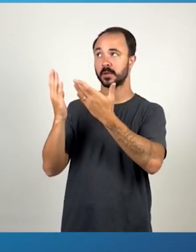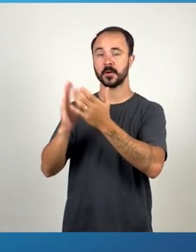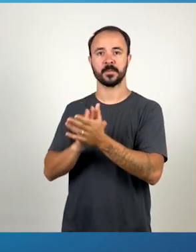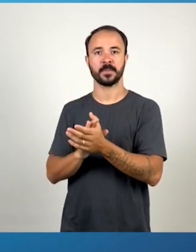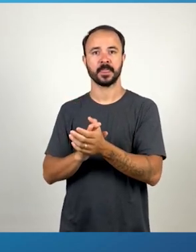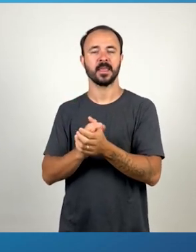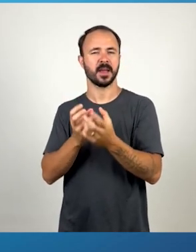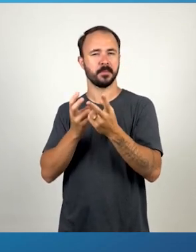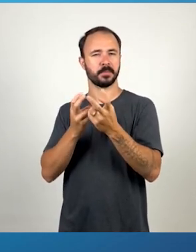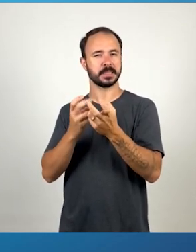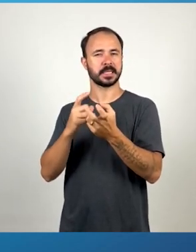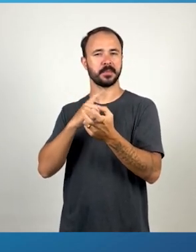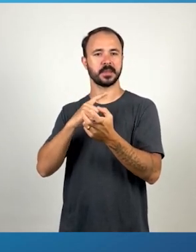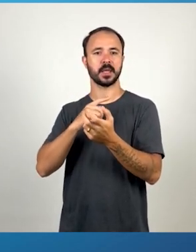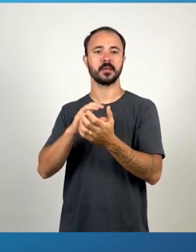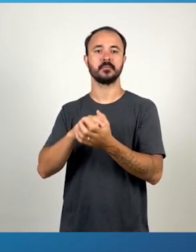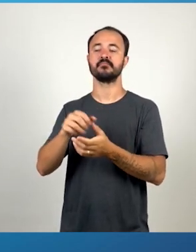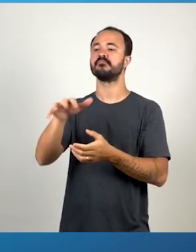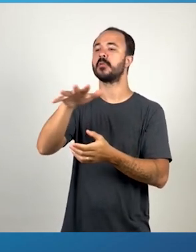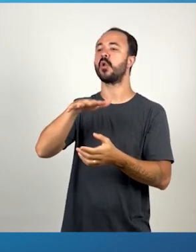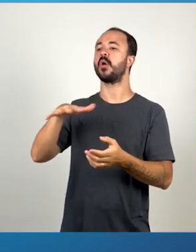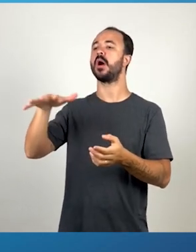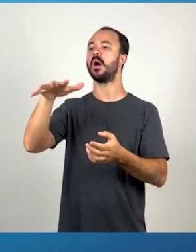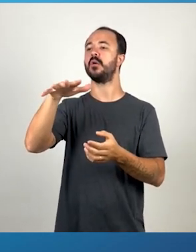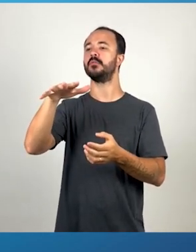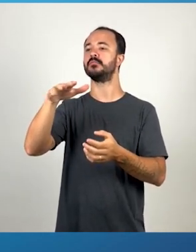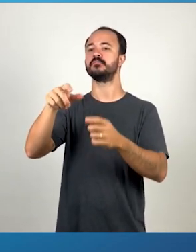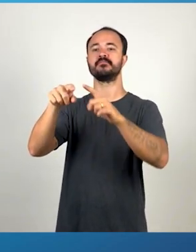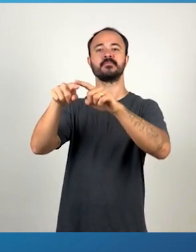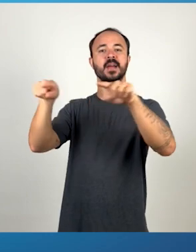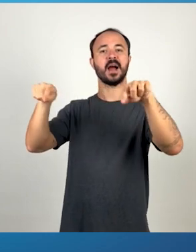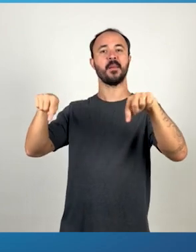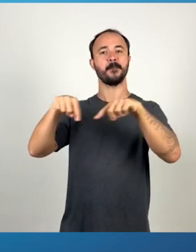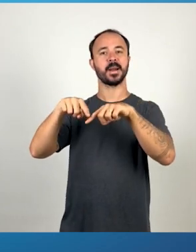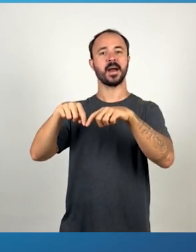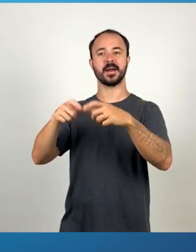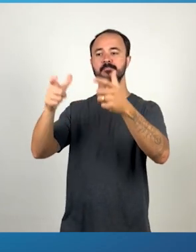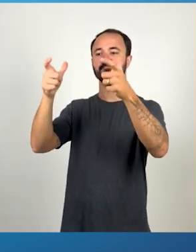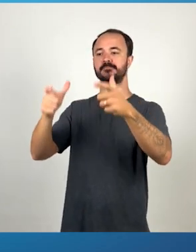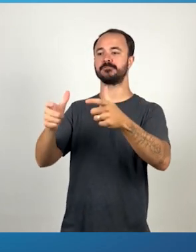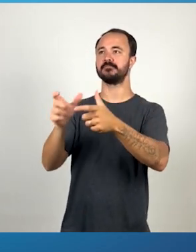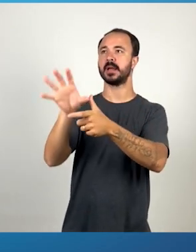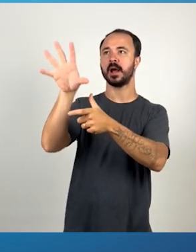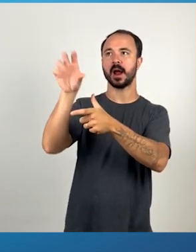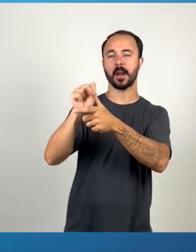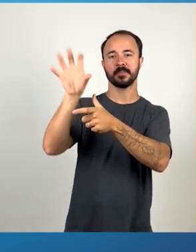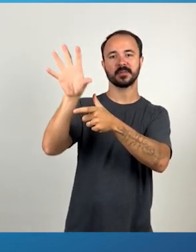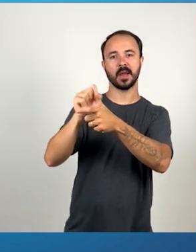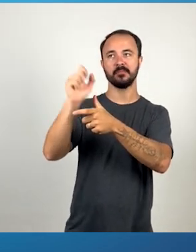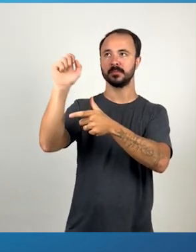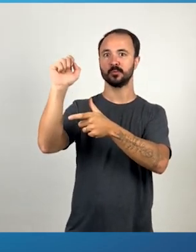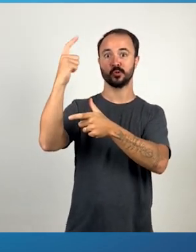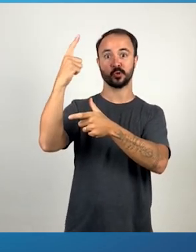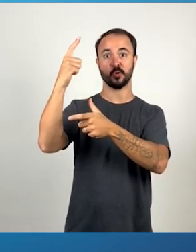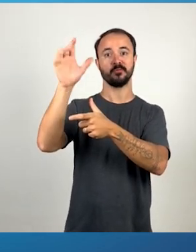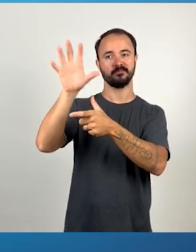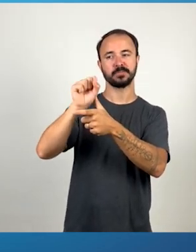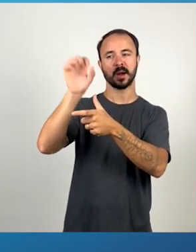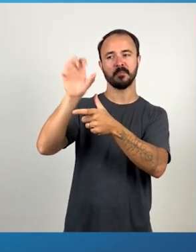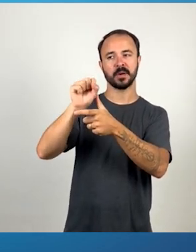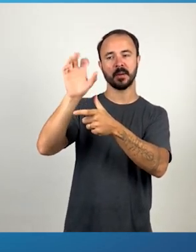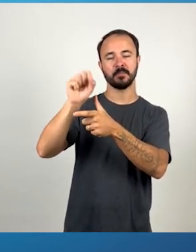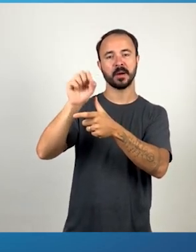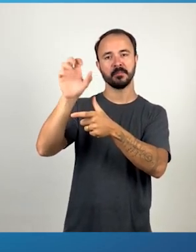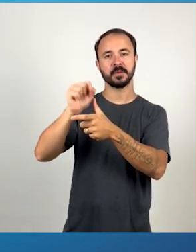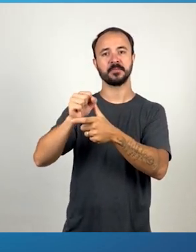né, de produção de energia solar, onde você tem a instalação de várias placas solares, né, as placas fotovoltaicas, onde